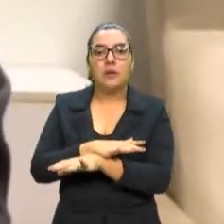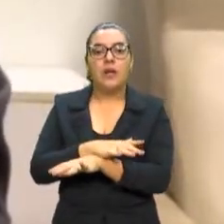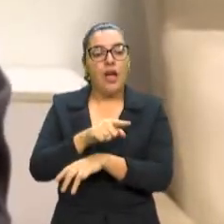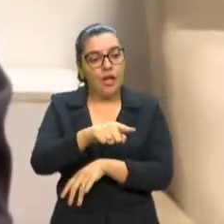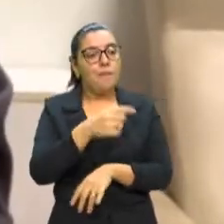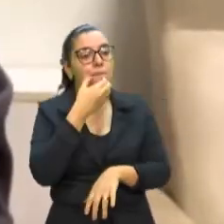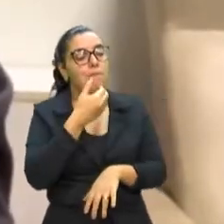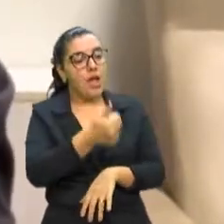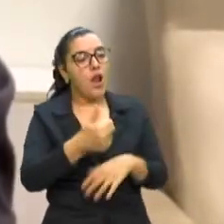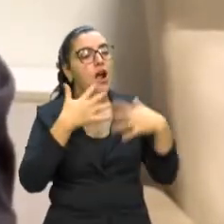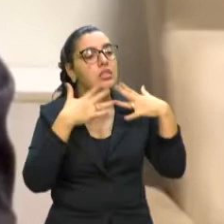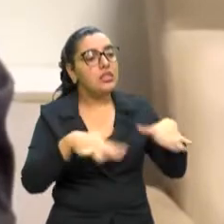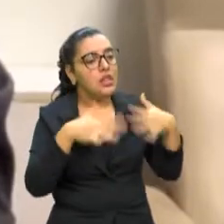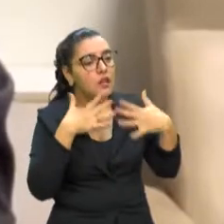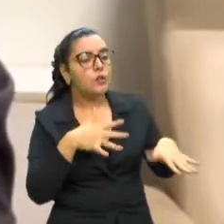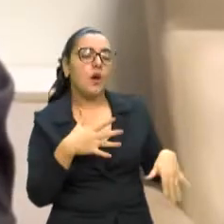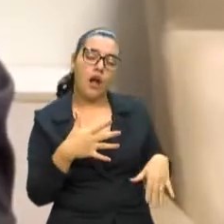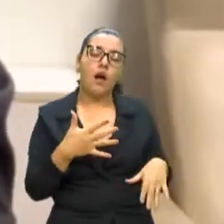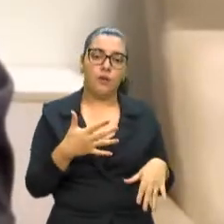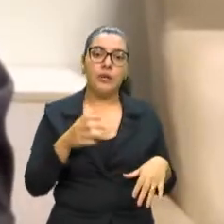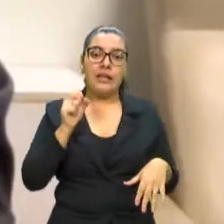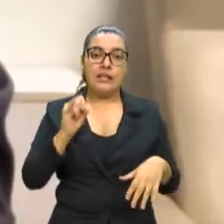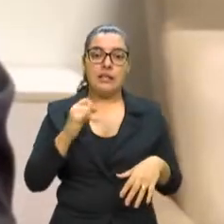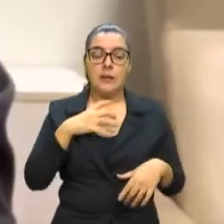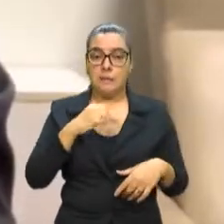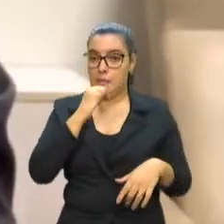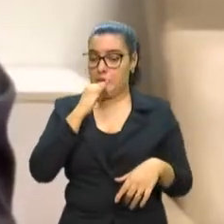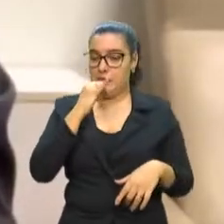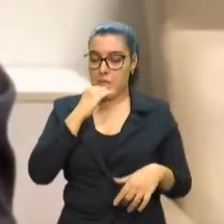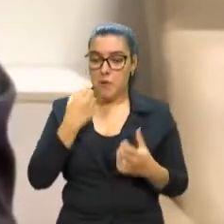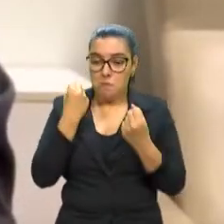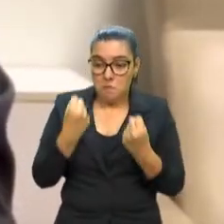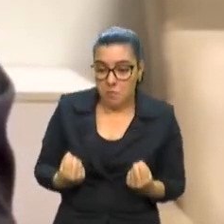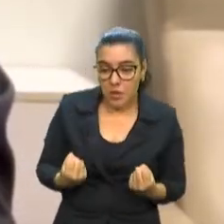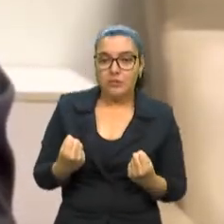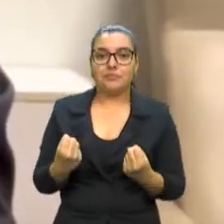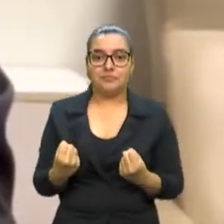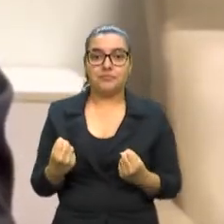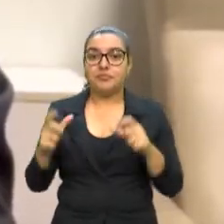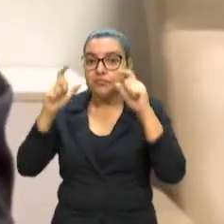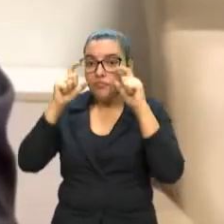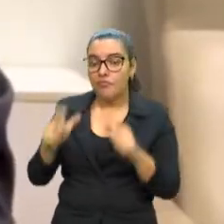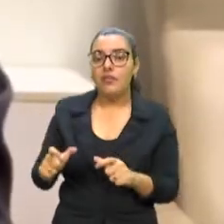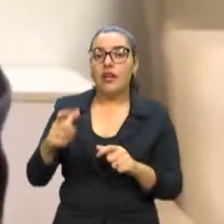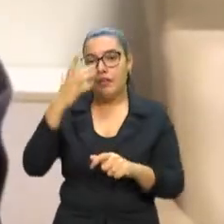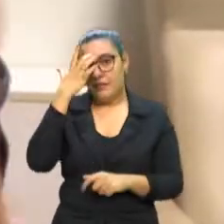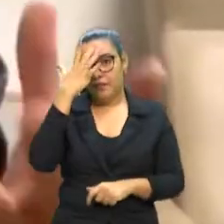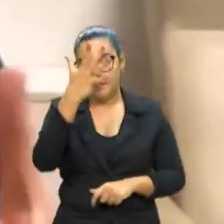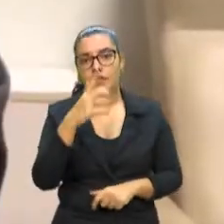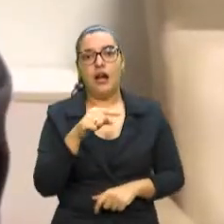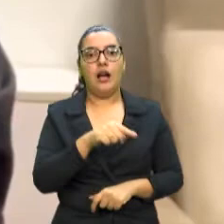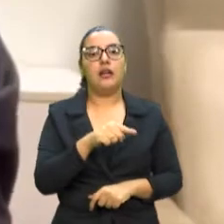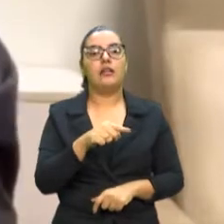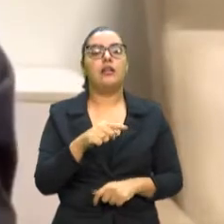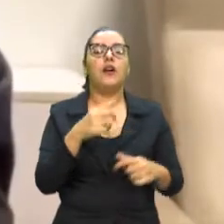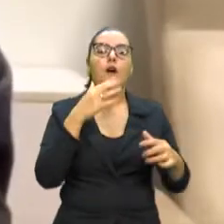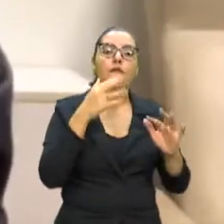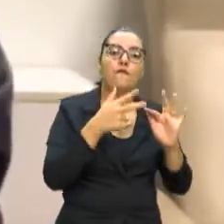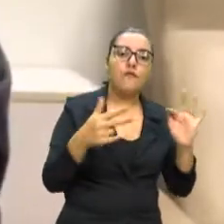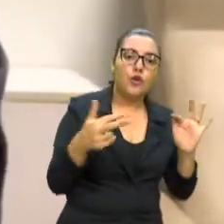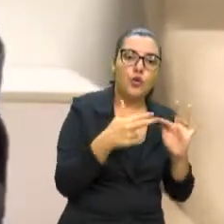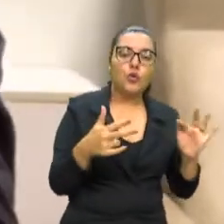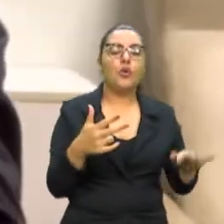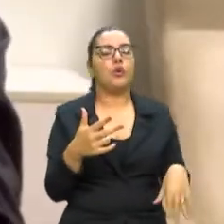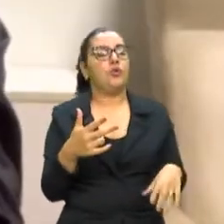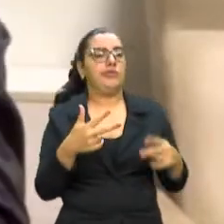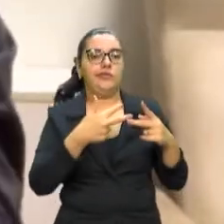alimentos naturais. Ou seja, se eu quero manter o meu peso, seria muito interessante eu ter um acesso muito mais fácil, eu ter sempre em casa frutas,